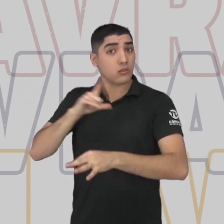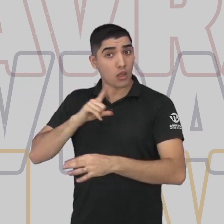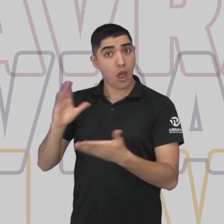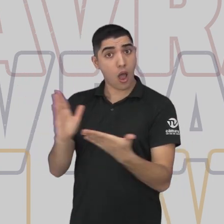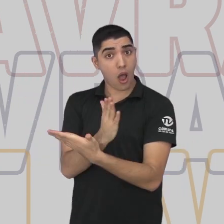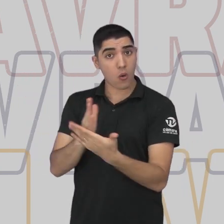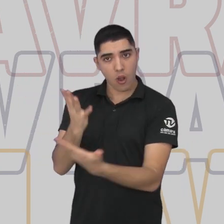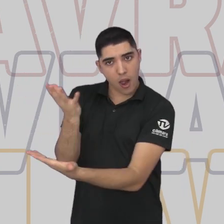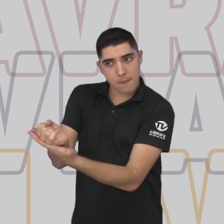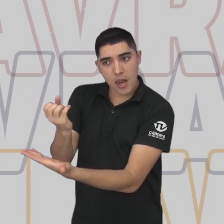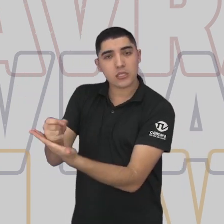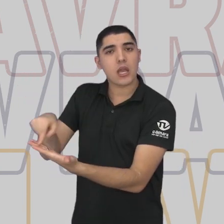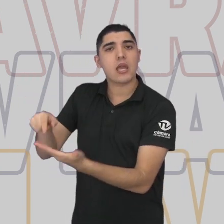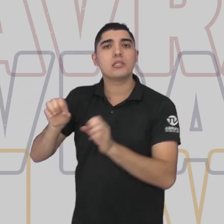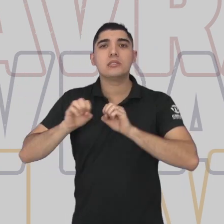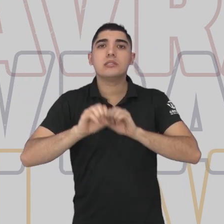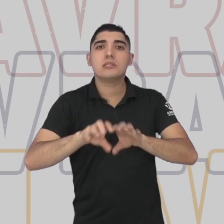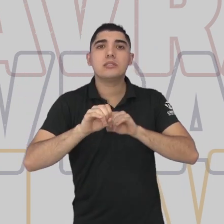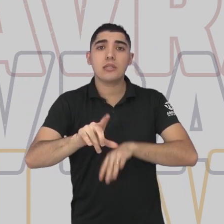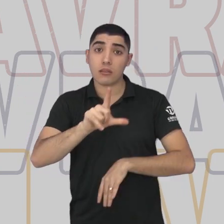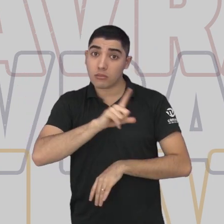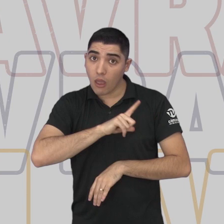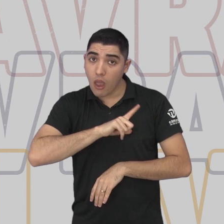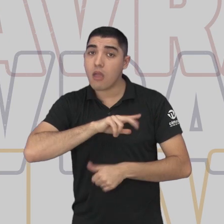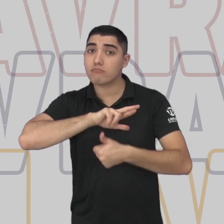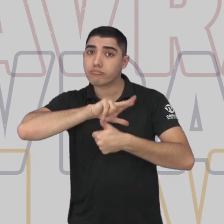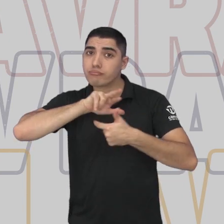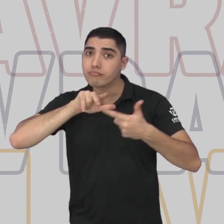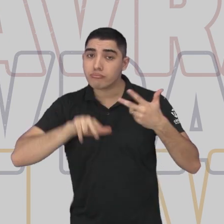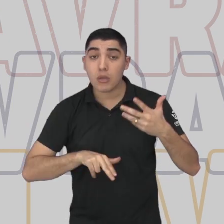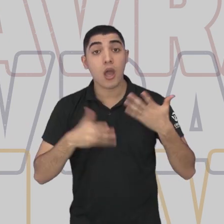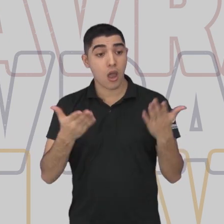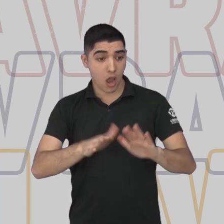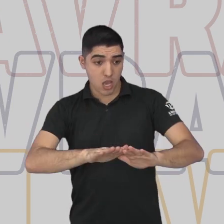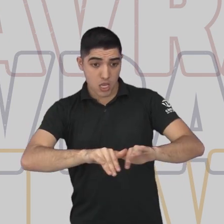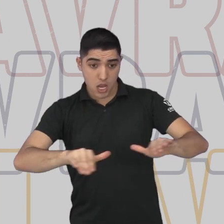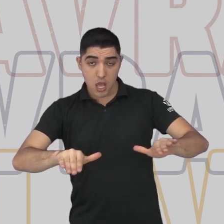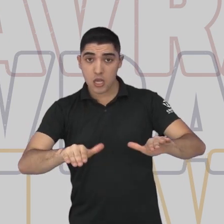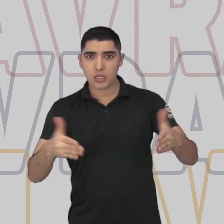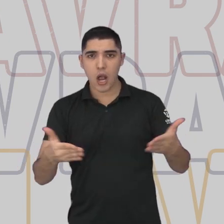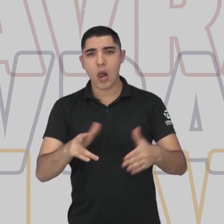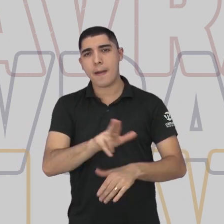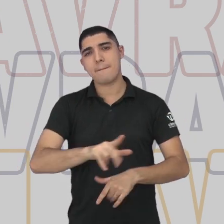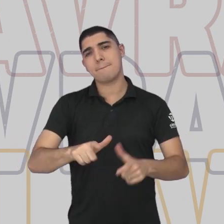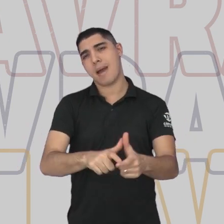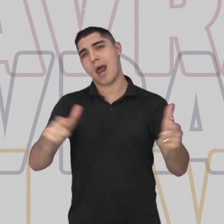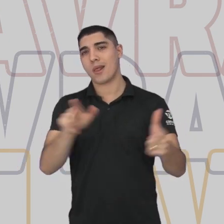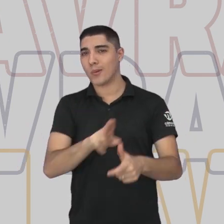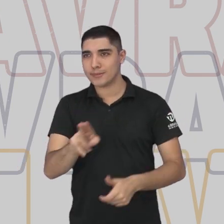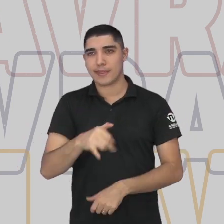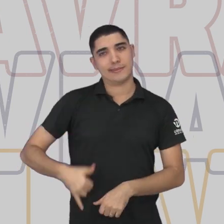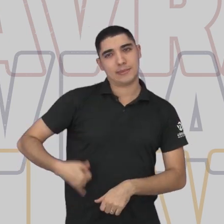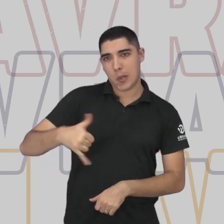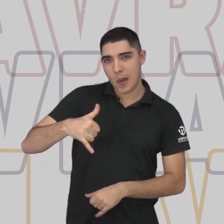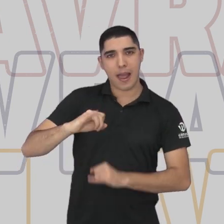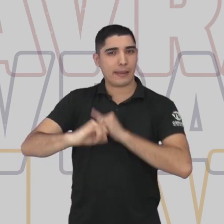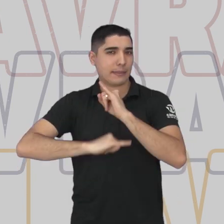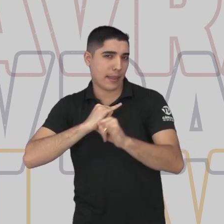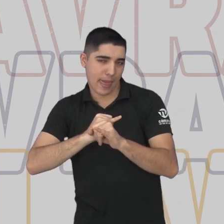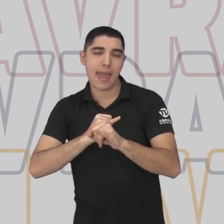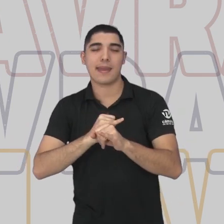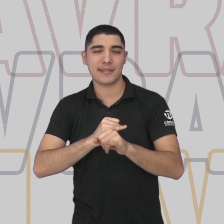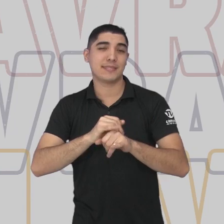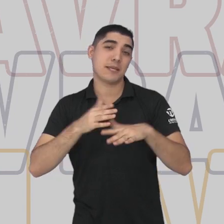muitos aplicativos que ensinam as coisas, né? Pode a criançada de hoje, a criançada tudo é celular, é internet,